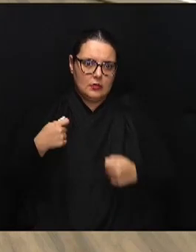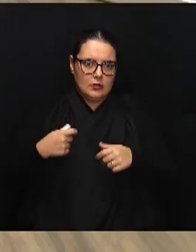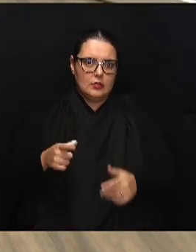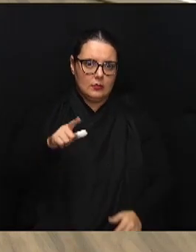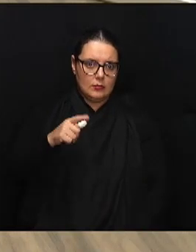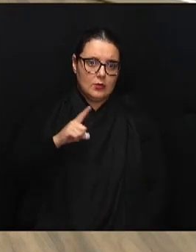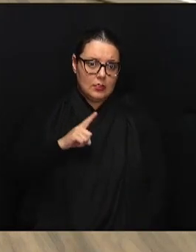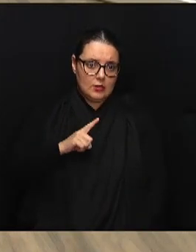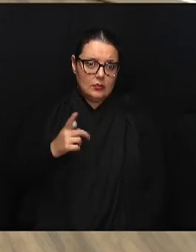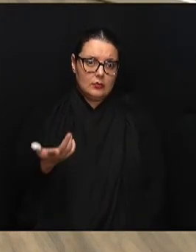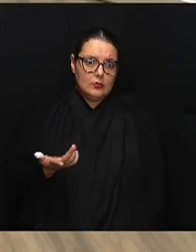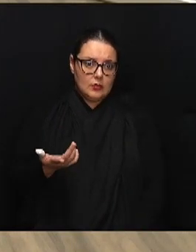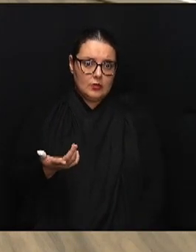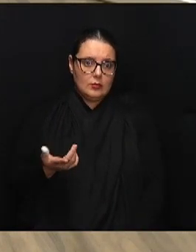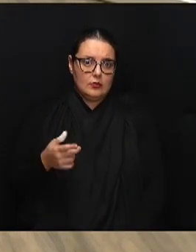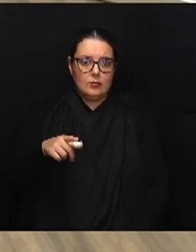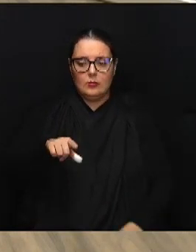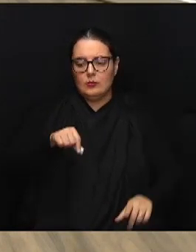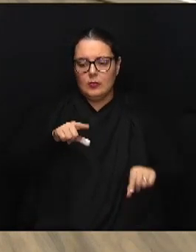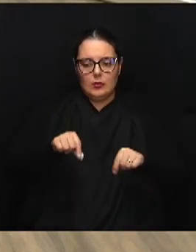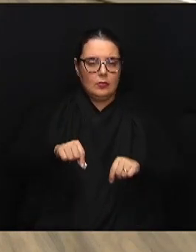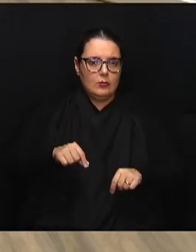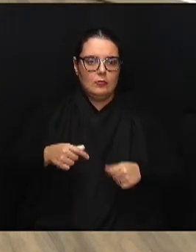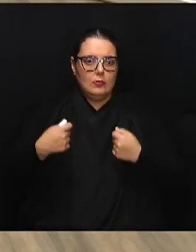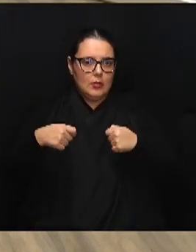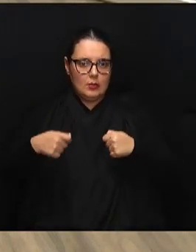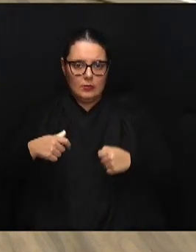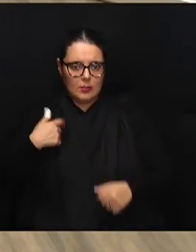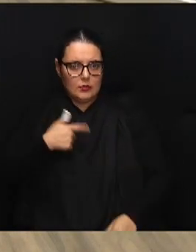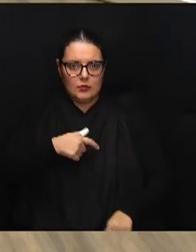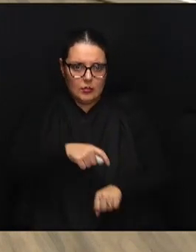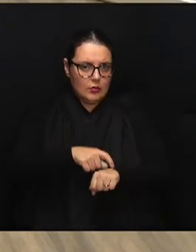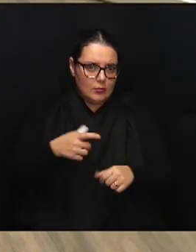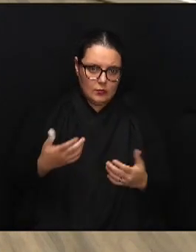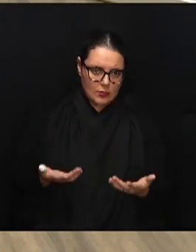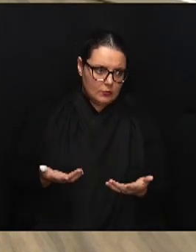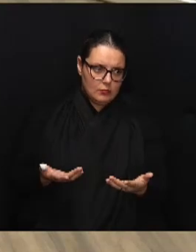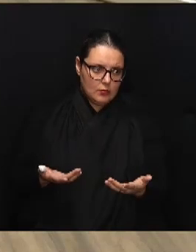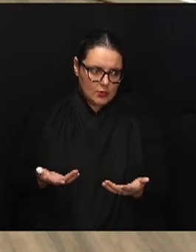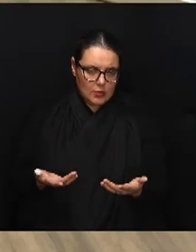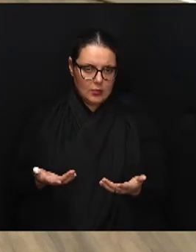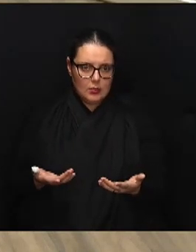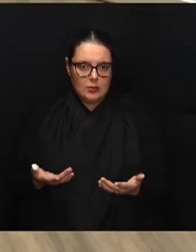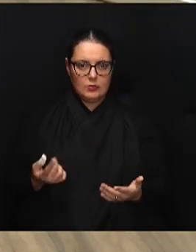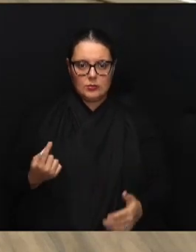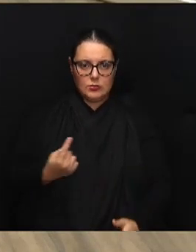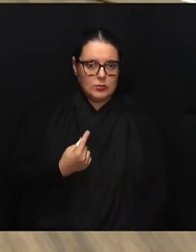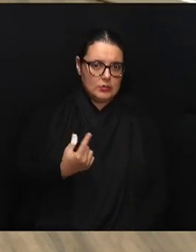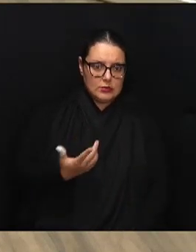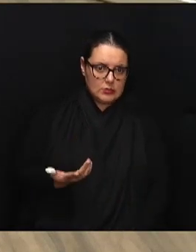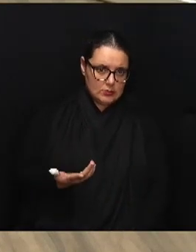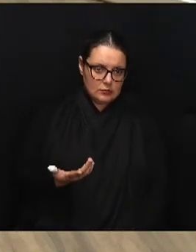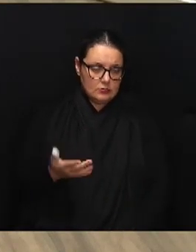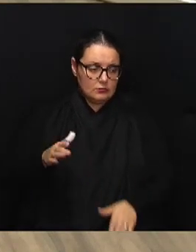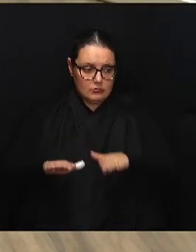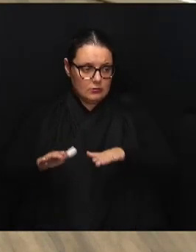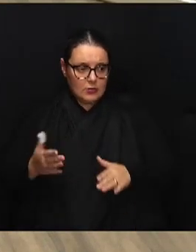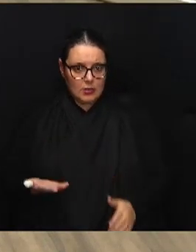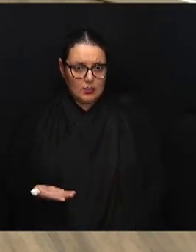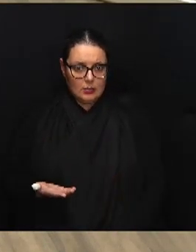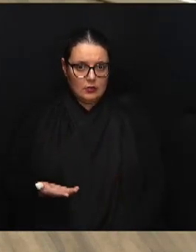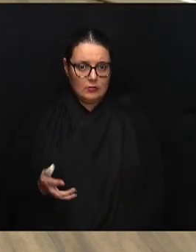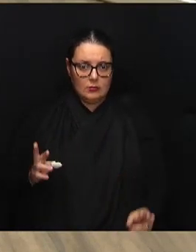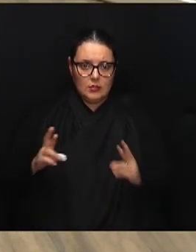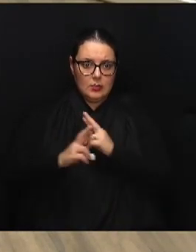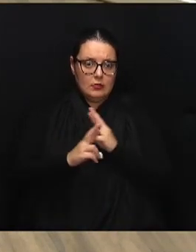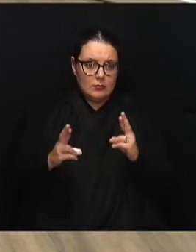gente tem, né, nossas opiniões, precisa dos nossos momentos a sós, e muitas vezes uma